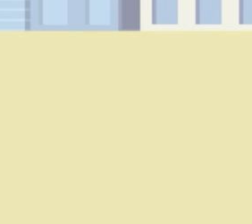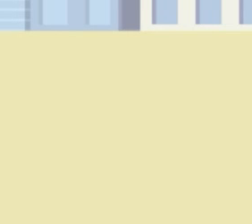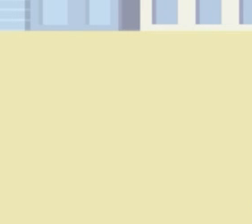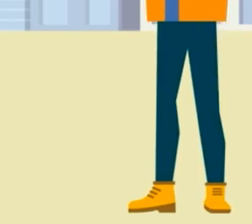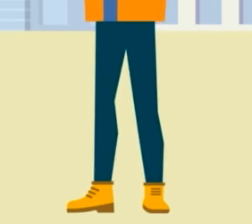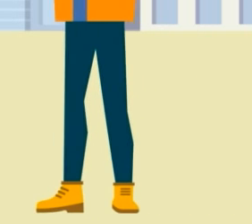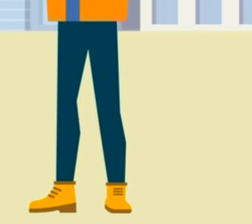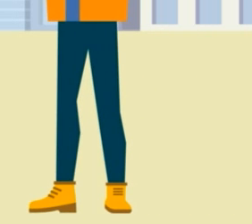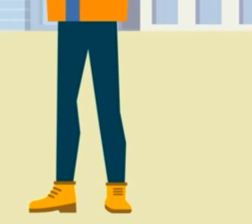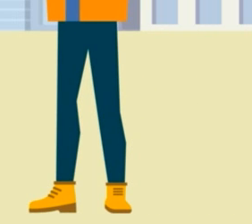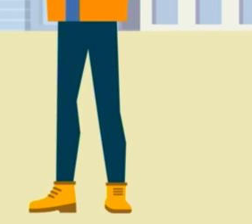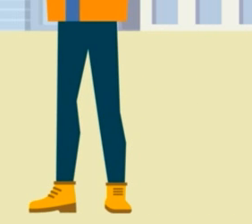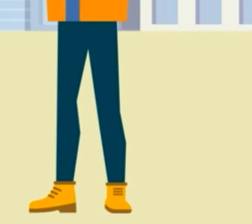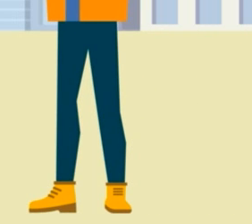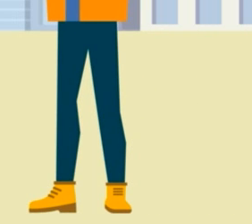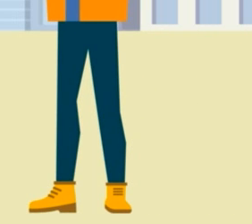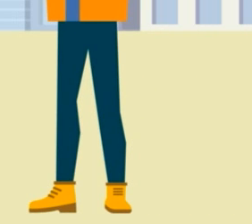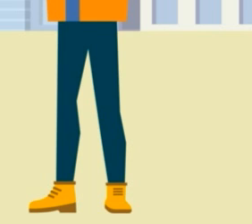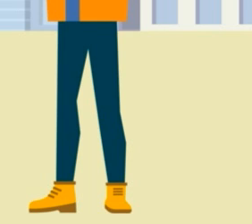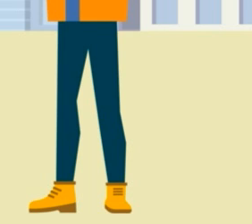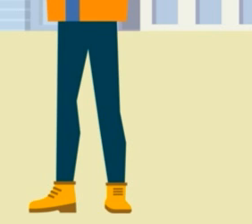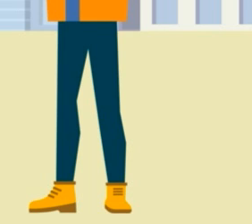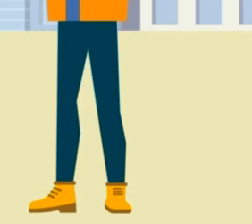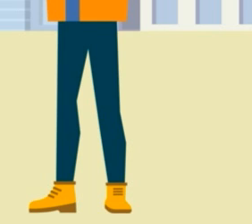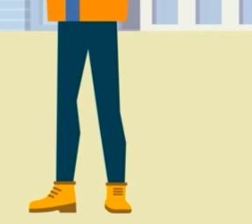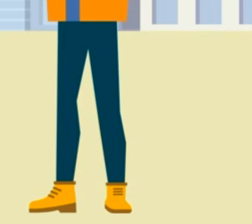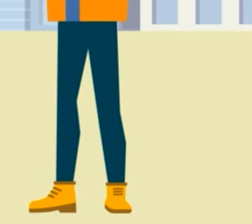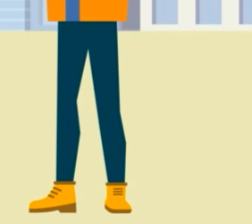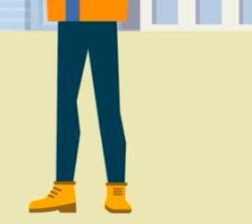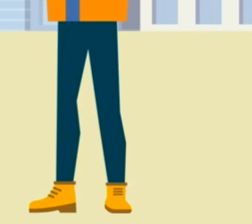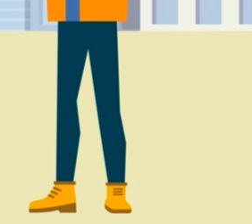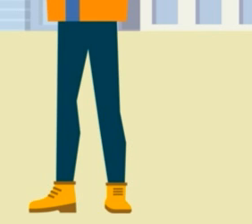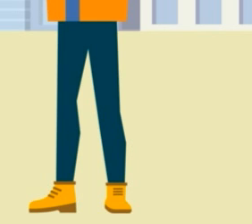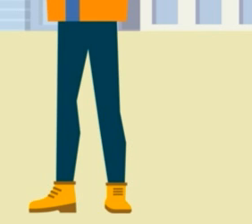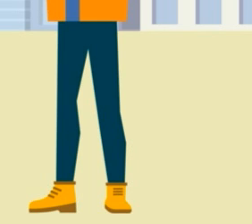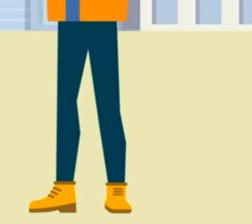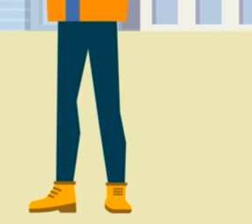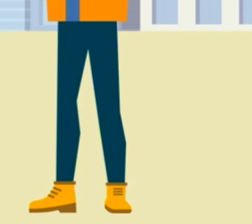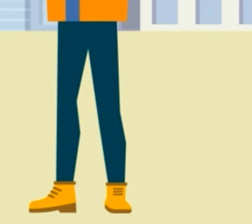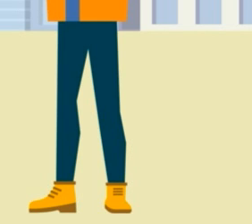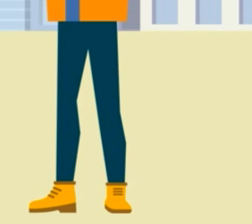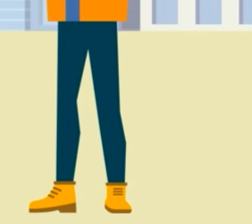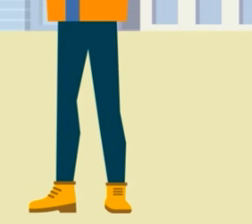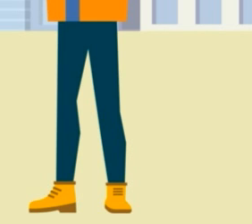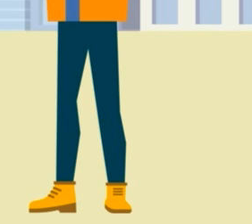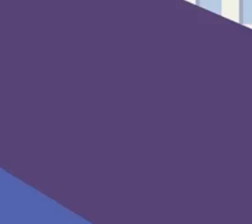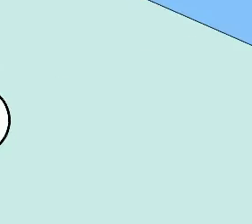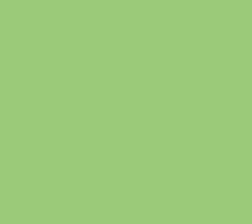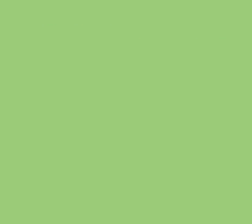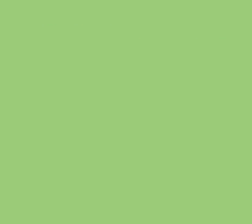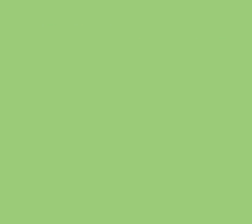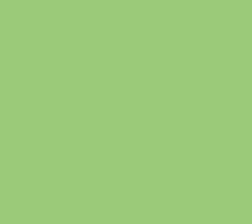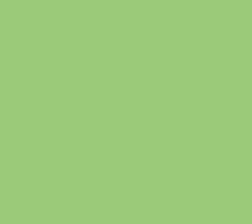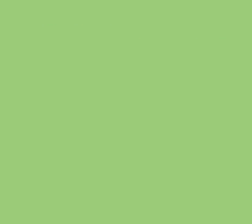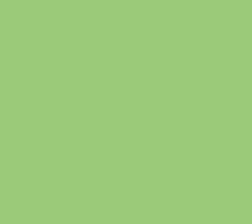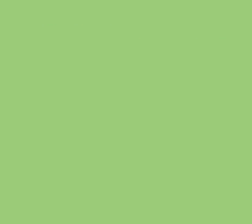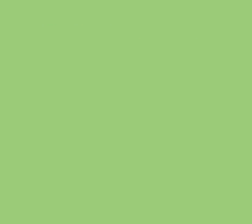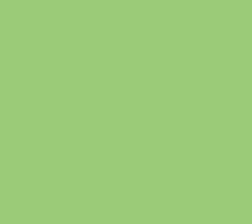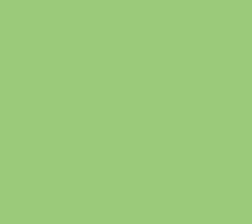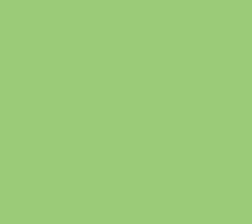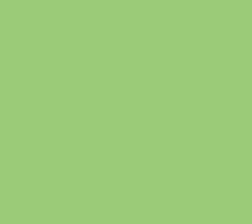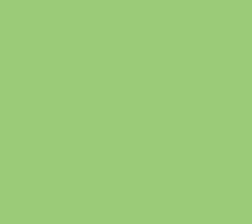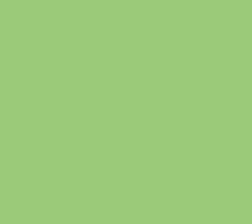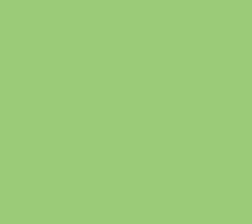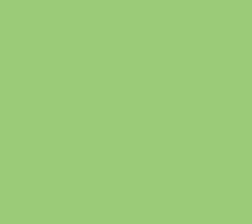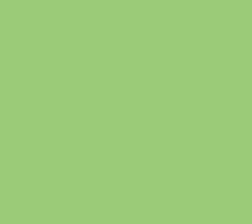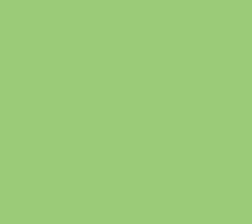Para atender às exigências da sociedade e dos órgãos de fiscalização, as empresas têm buscado implementar ações de gestão ambiental. Entre